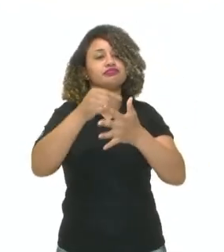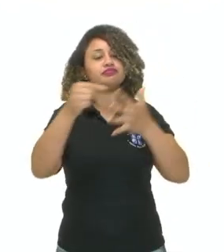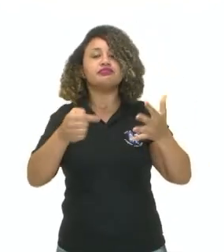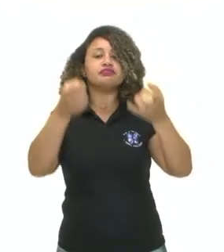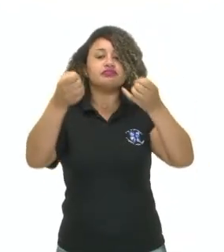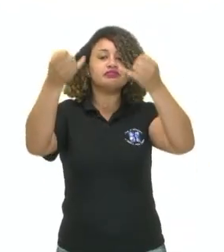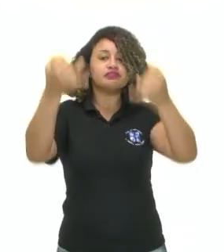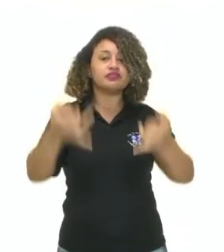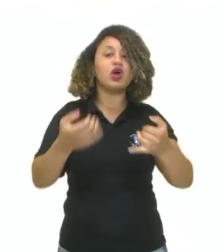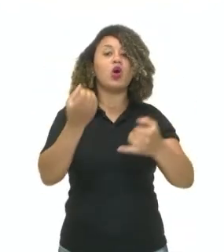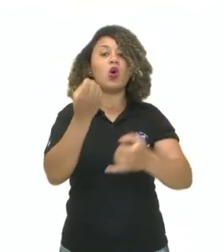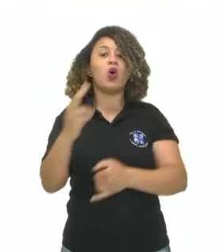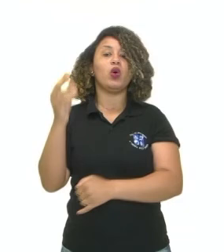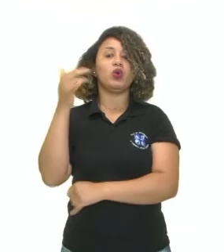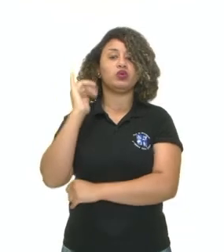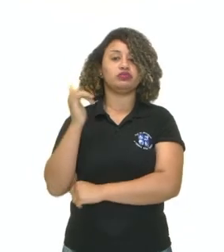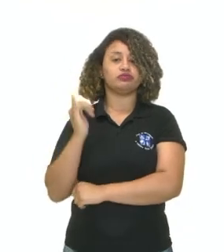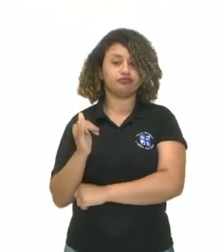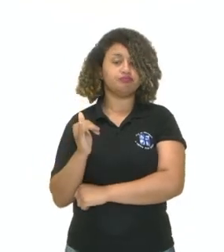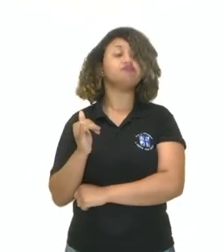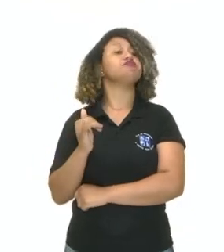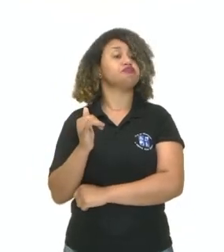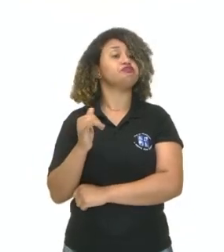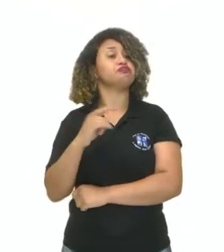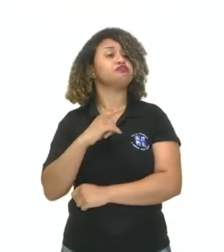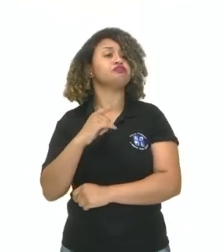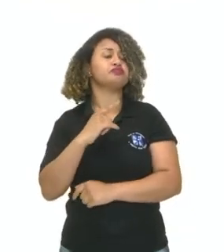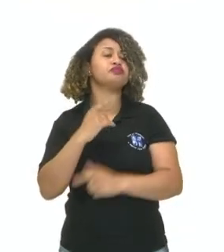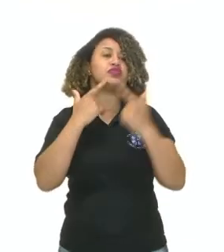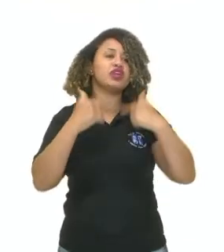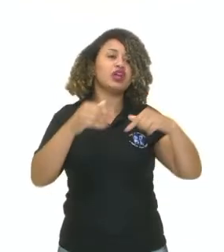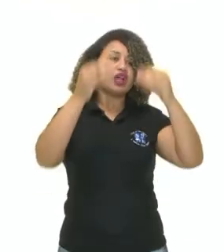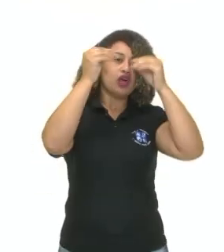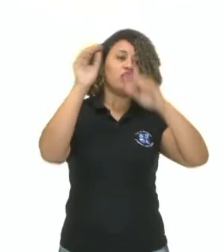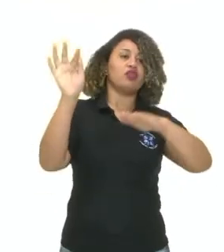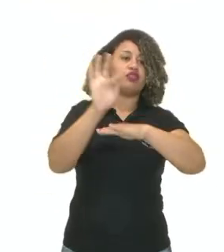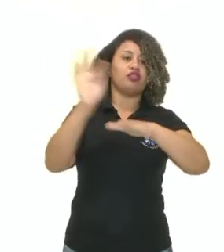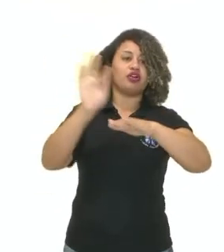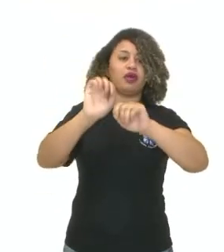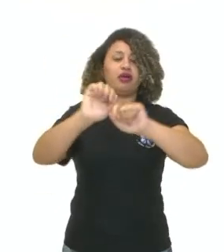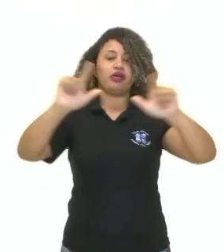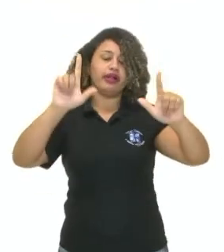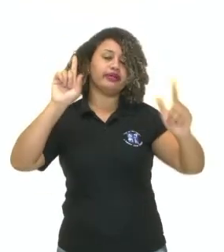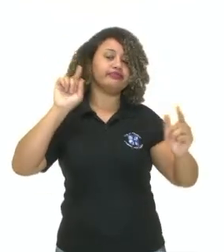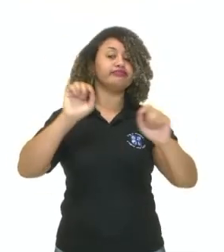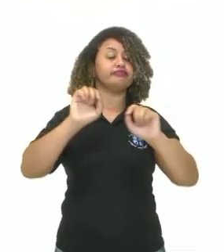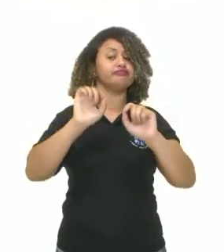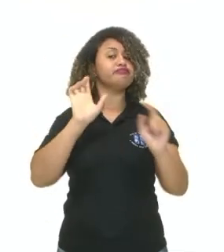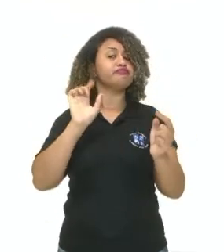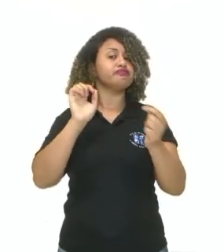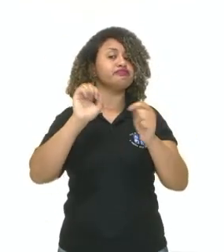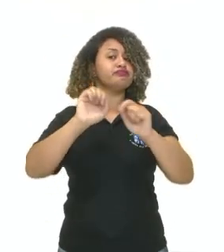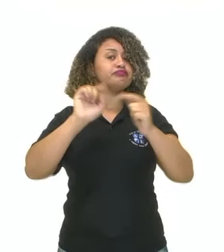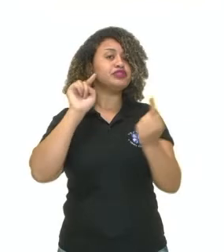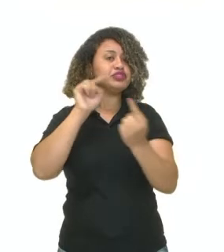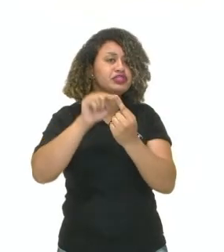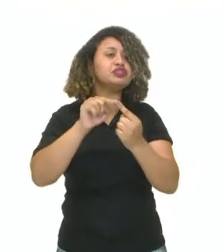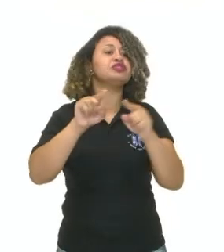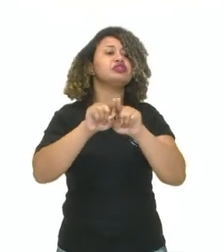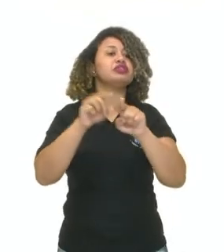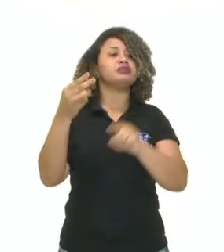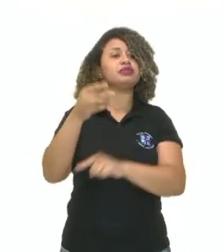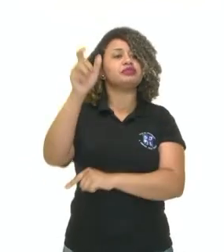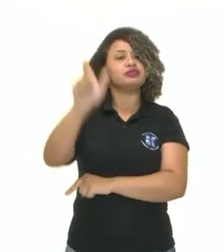e ou narrativas, com linguagem formal, clara, objetiva, impessoal, terceira